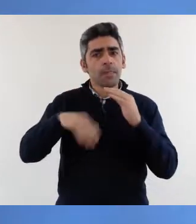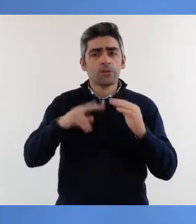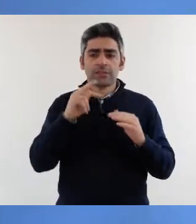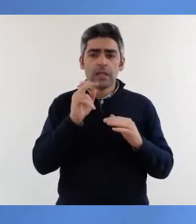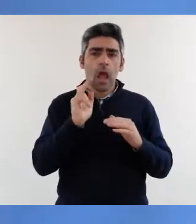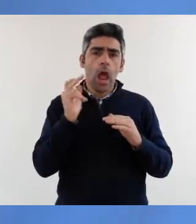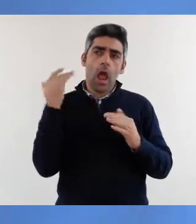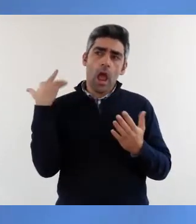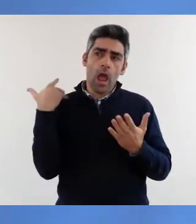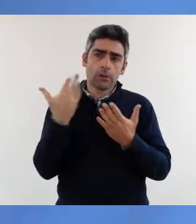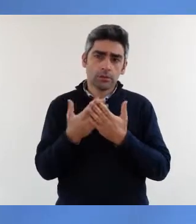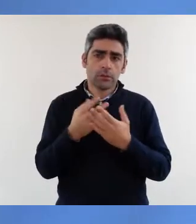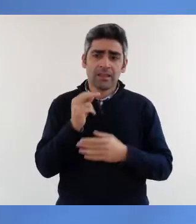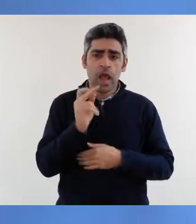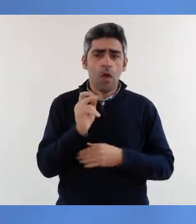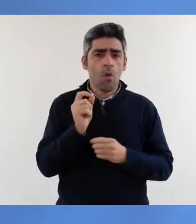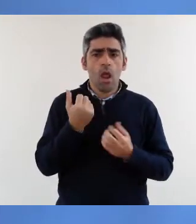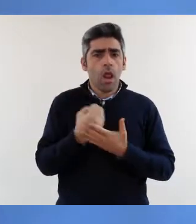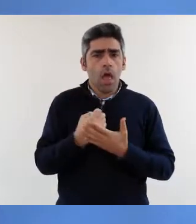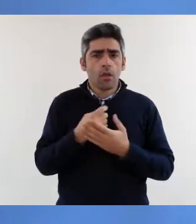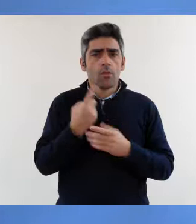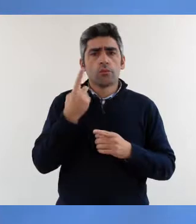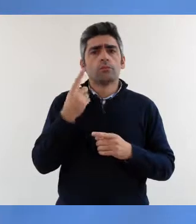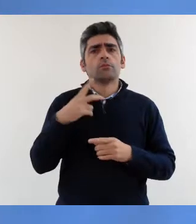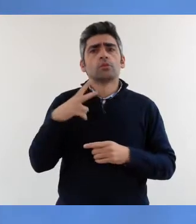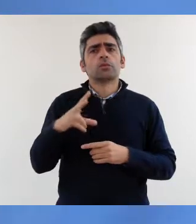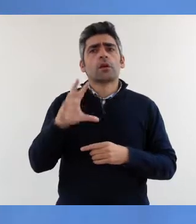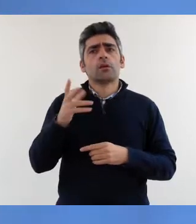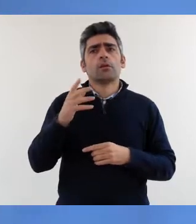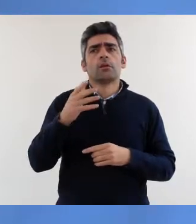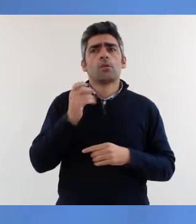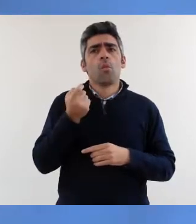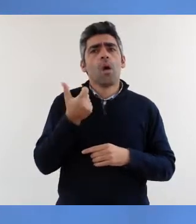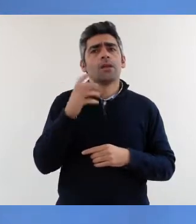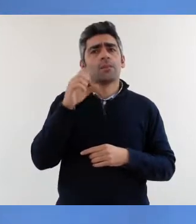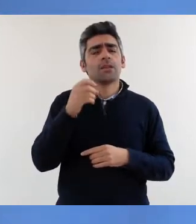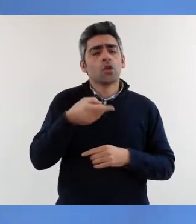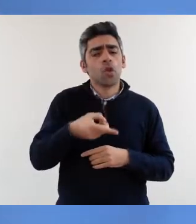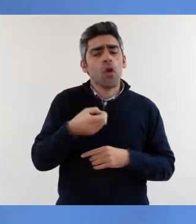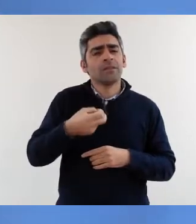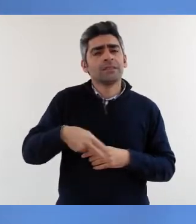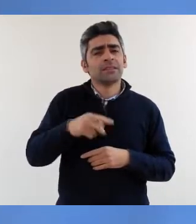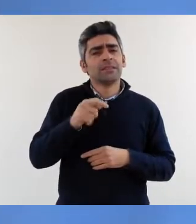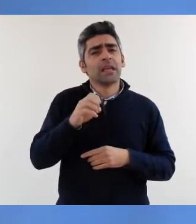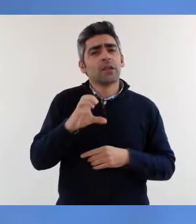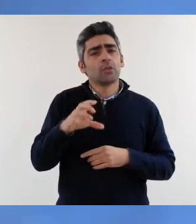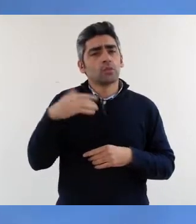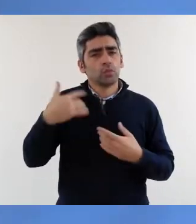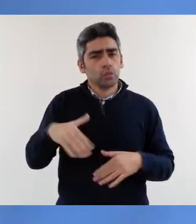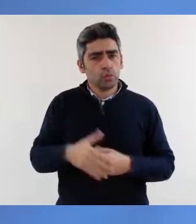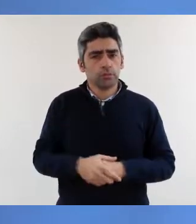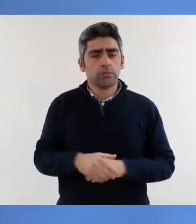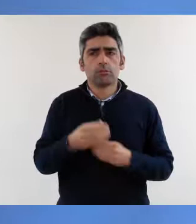mc's áncash o nice a menos 30 anos e 30 anos é nada na história de uma nação de quase nove